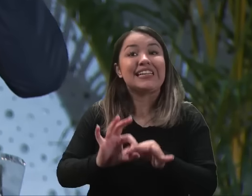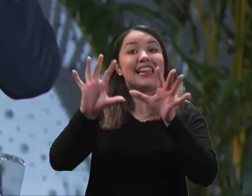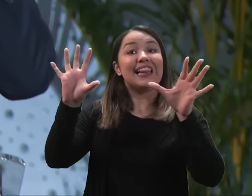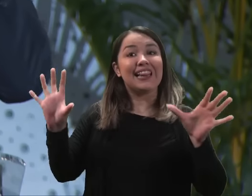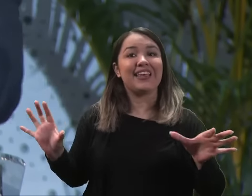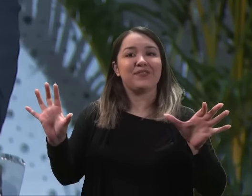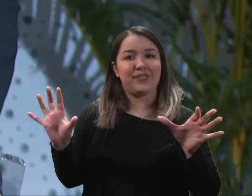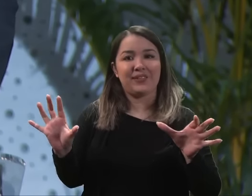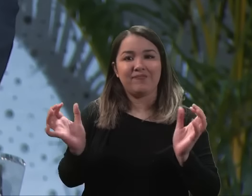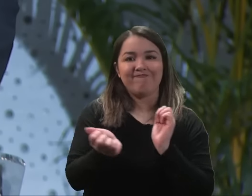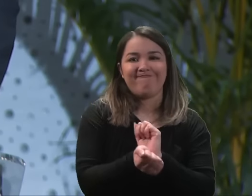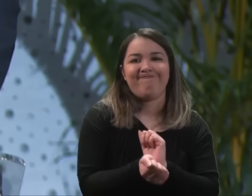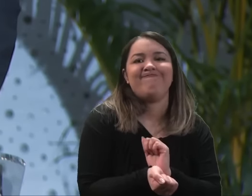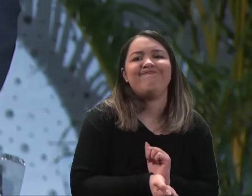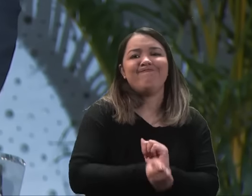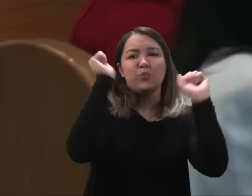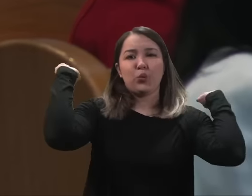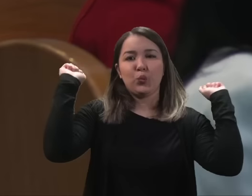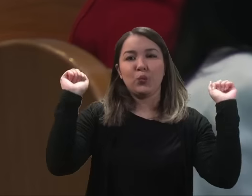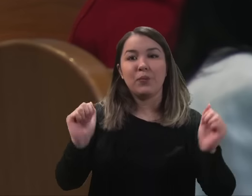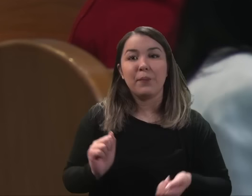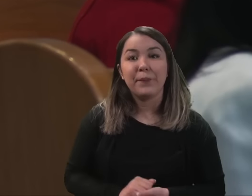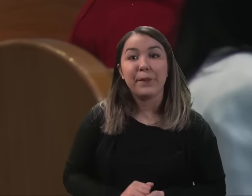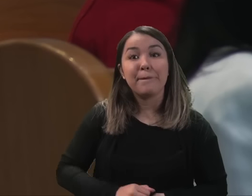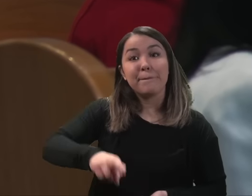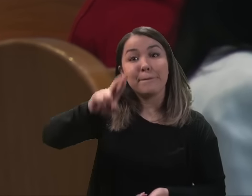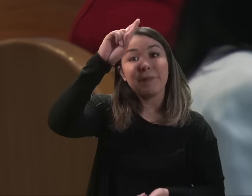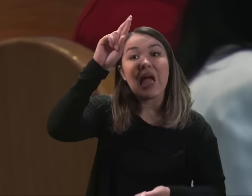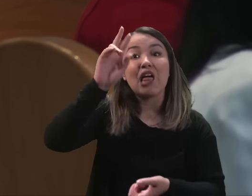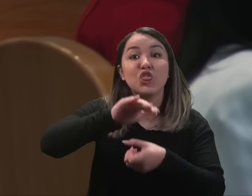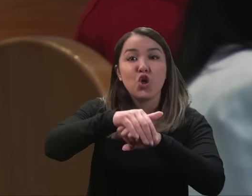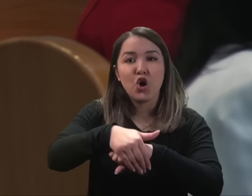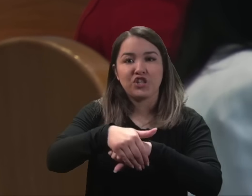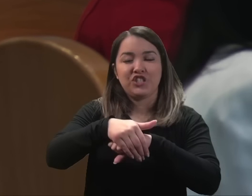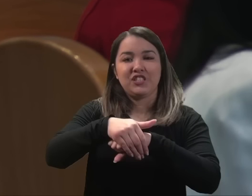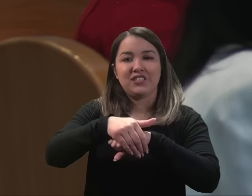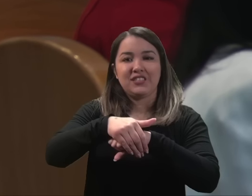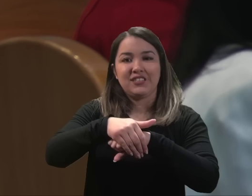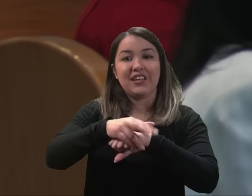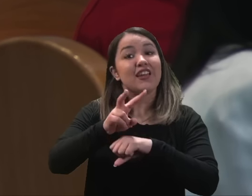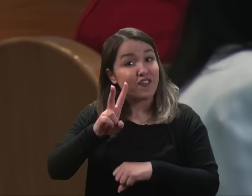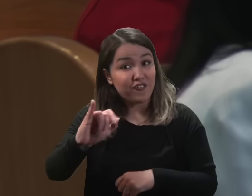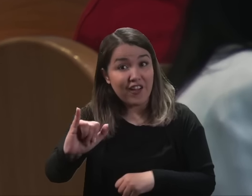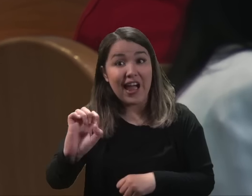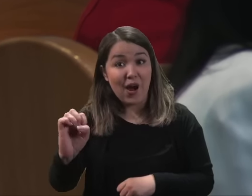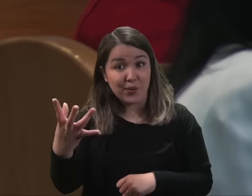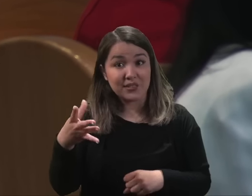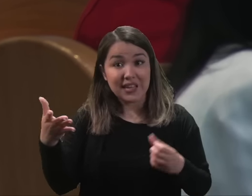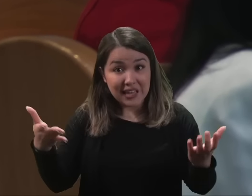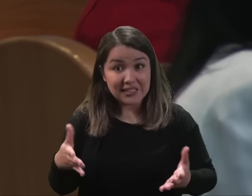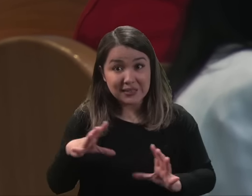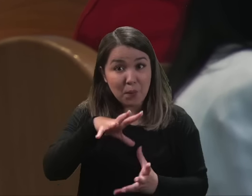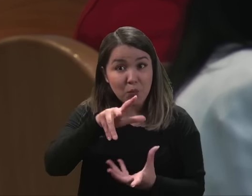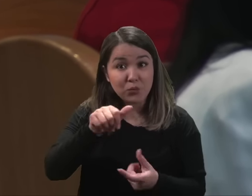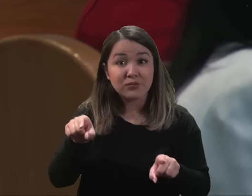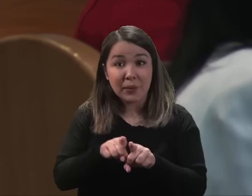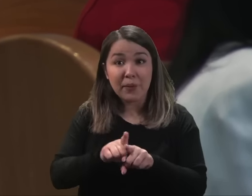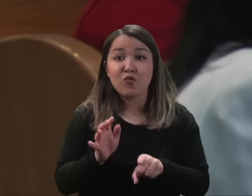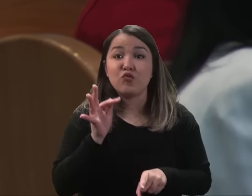a meia noite e também será a meia noite da história desse mundo que Deus irá